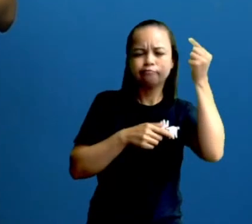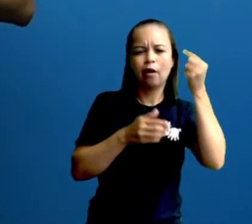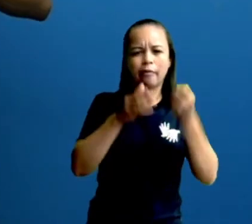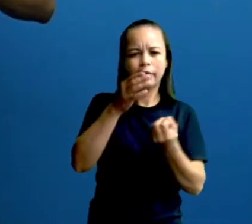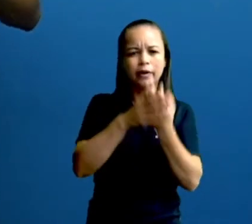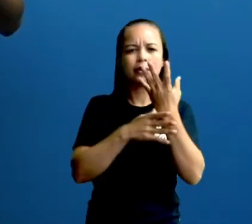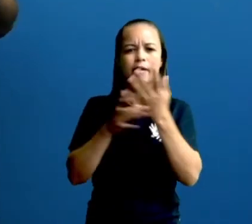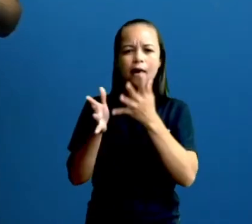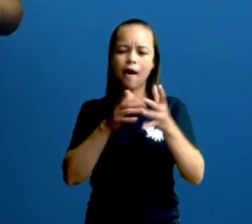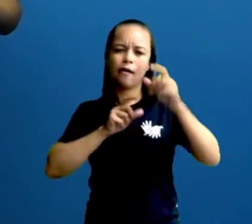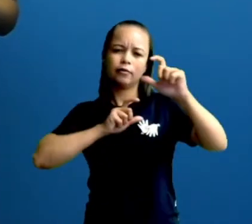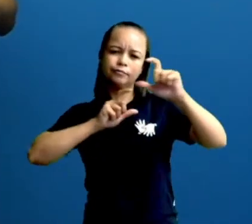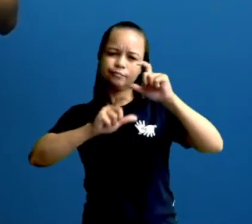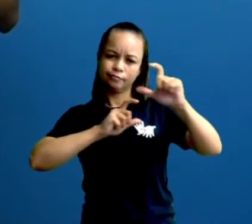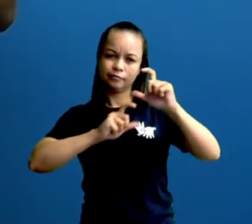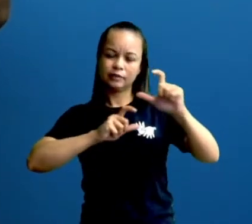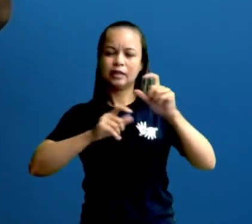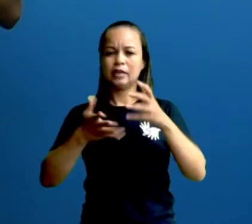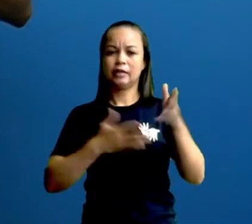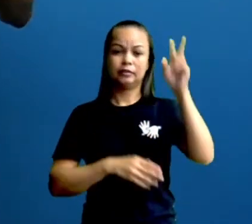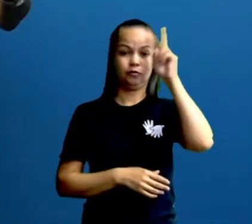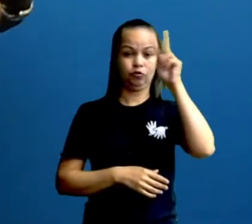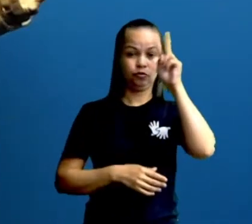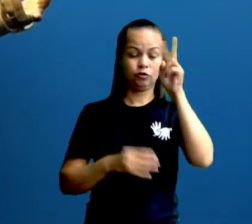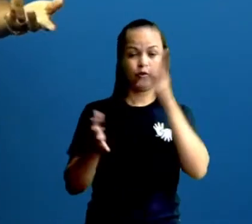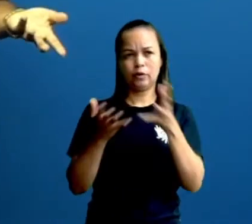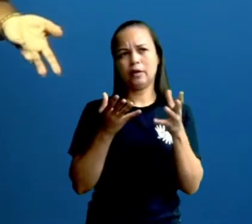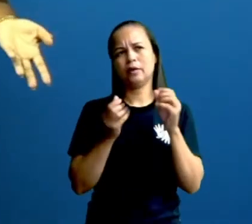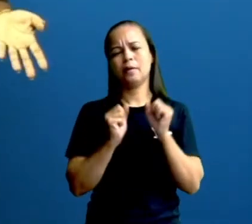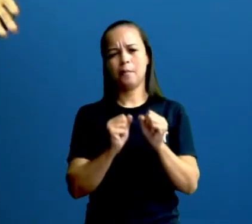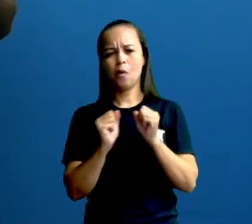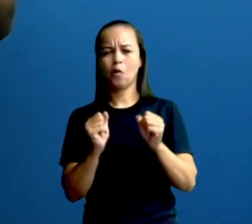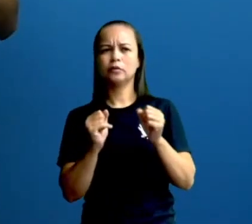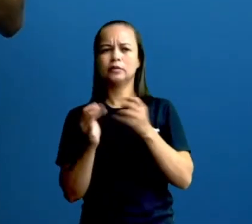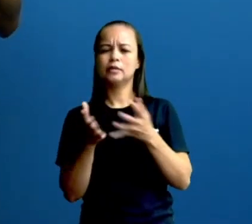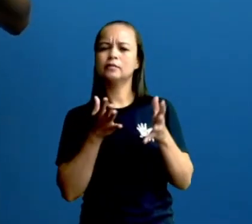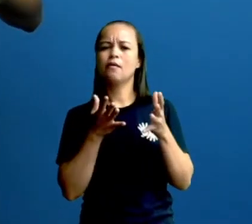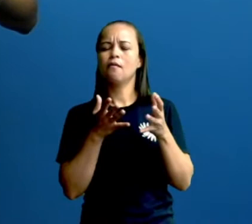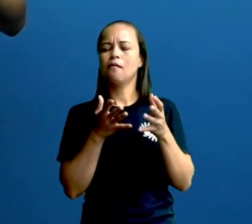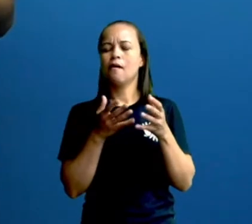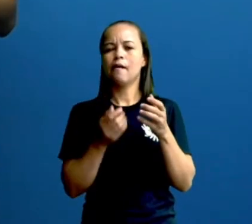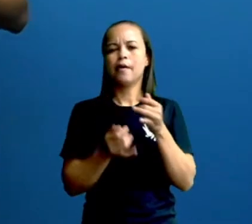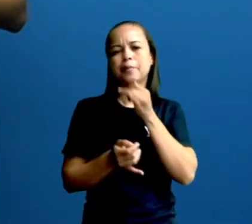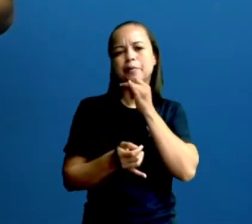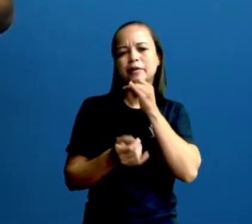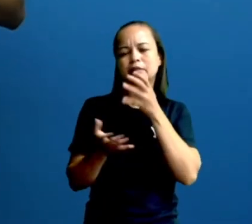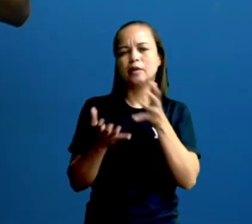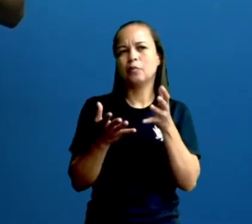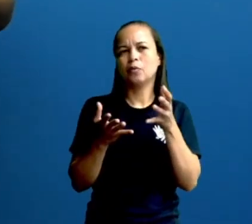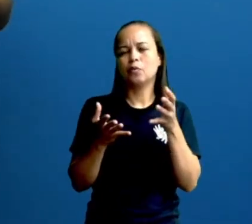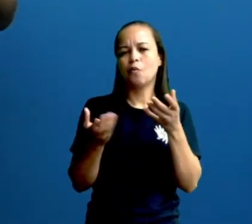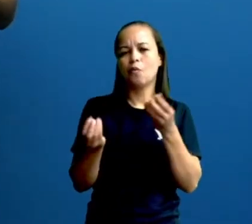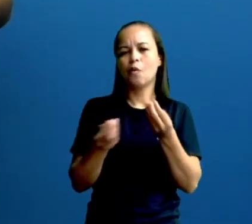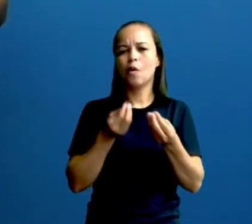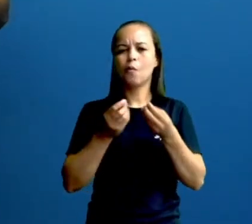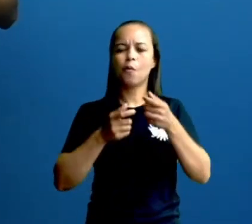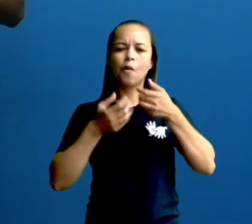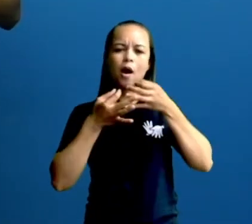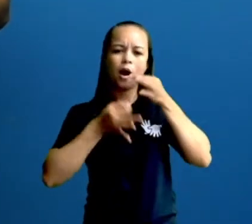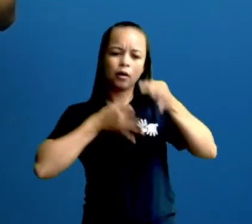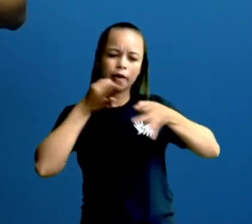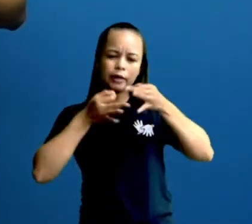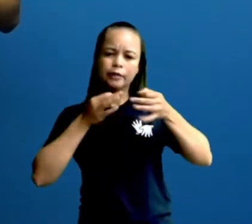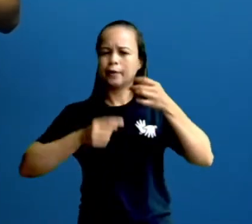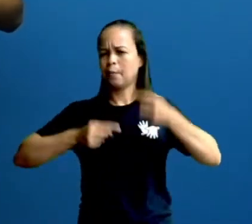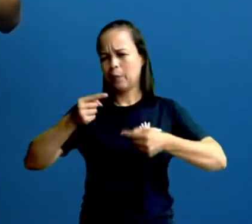tirinhas, que são historinhas que tanto podem ser, gente, com um vínculo aí, ou uma crítica